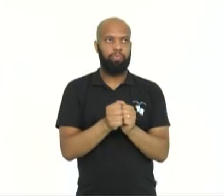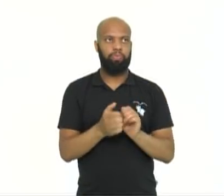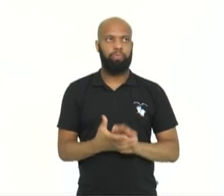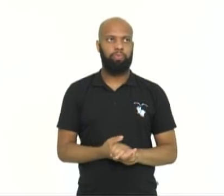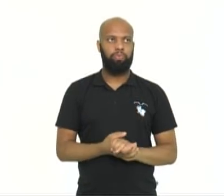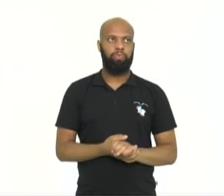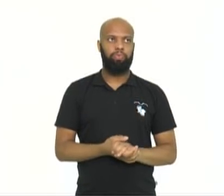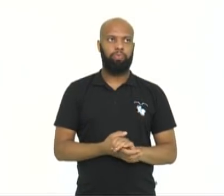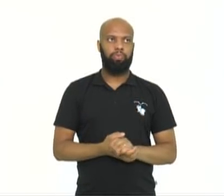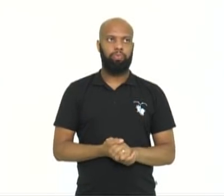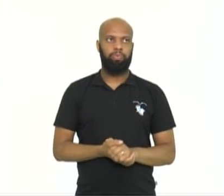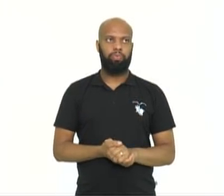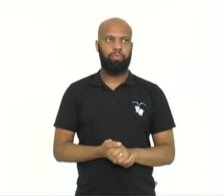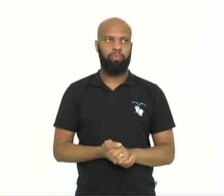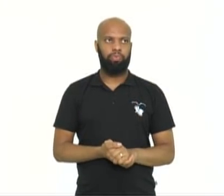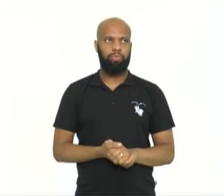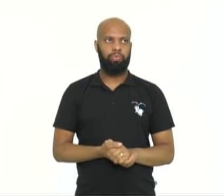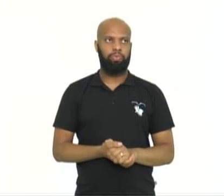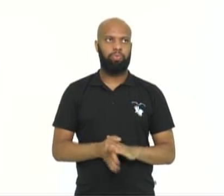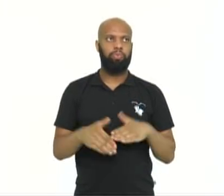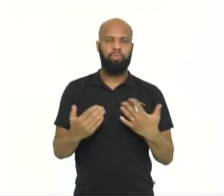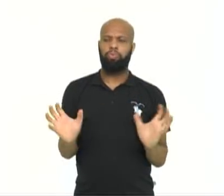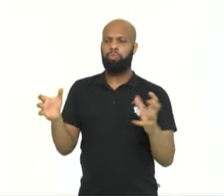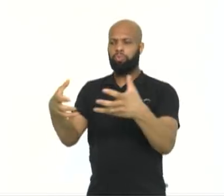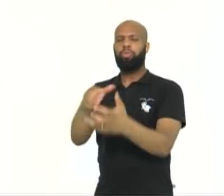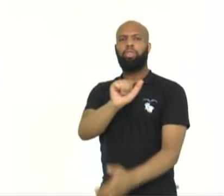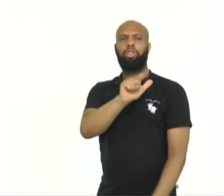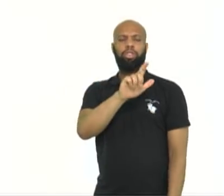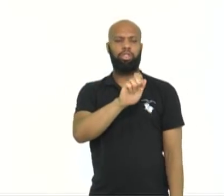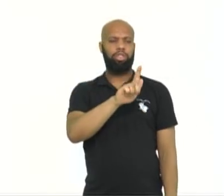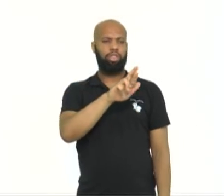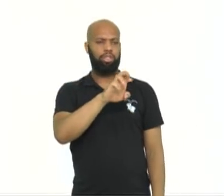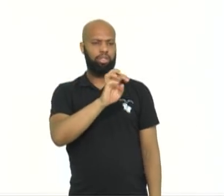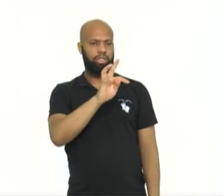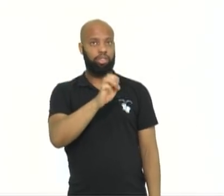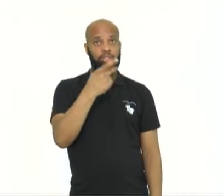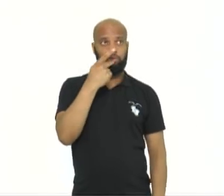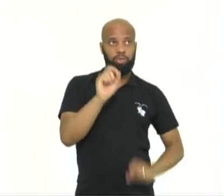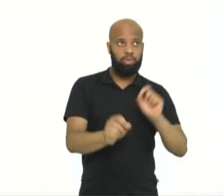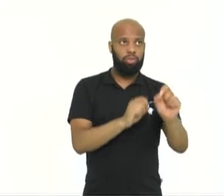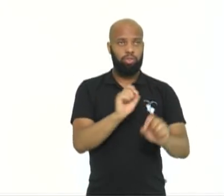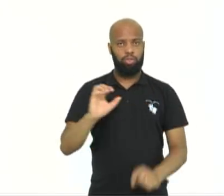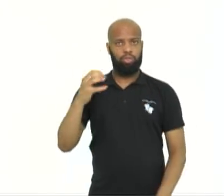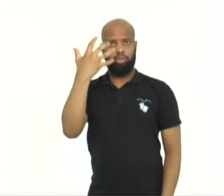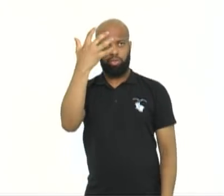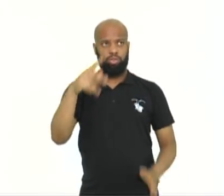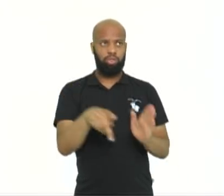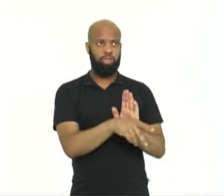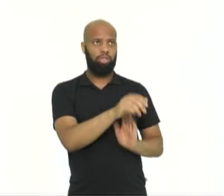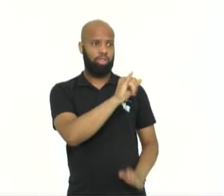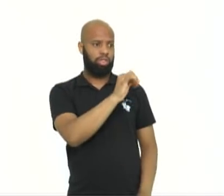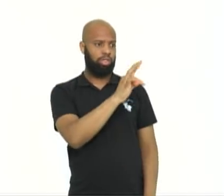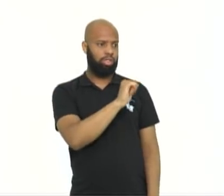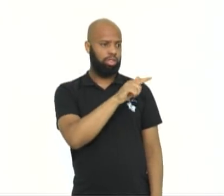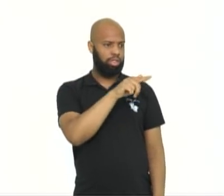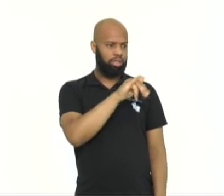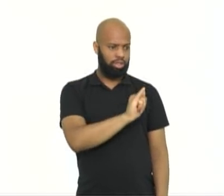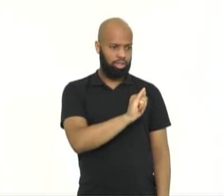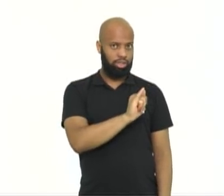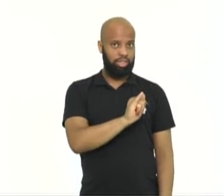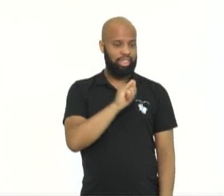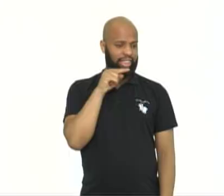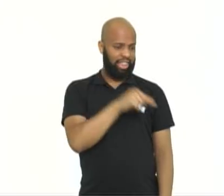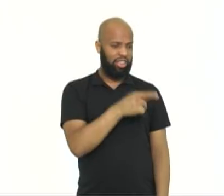Os do Alegrete dizem que o caso se deu em Itaqui. Os de Itaqui dizem que foi